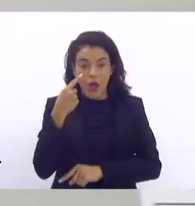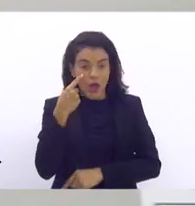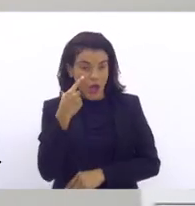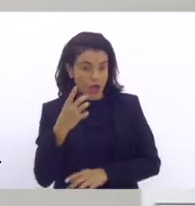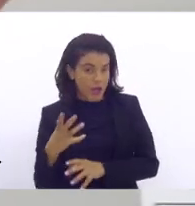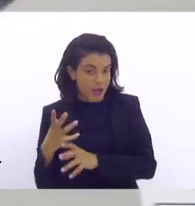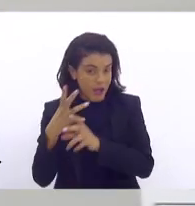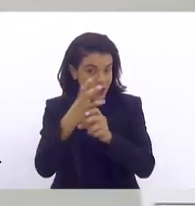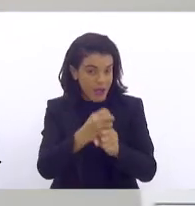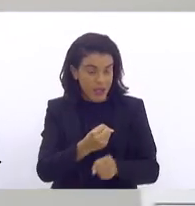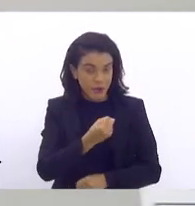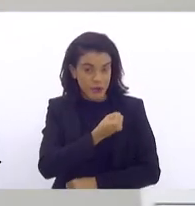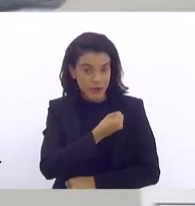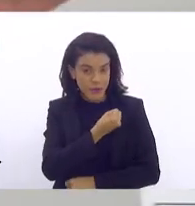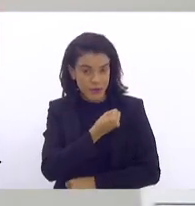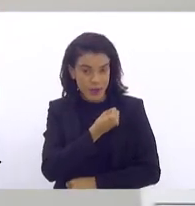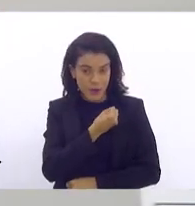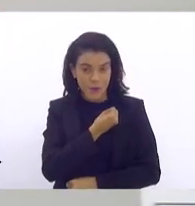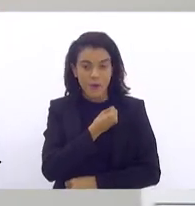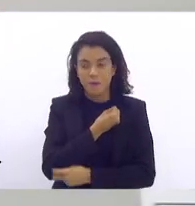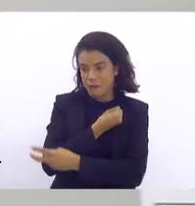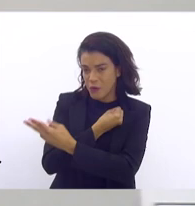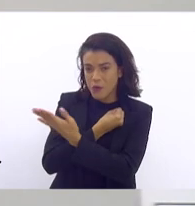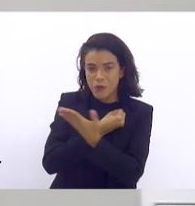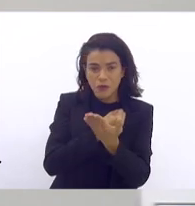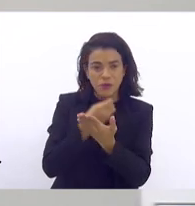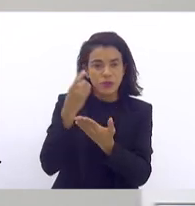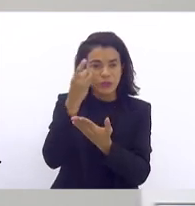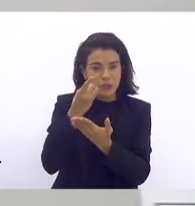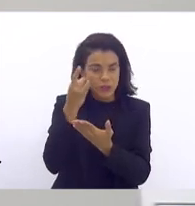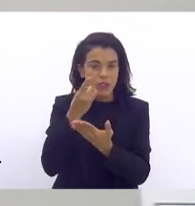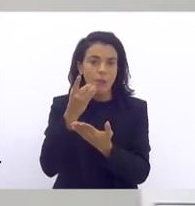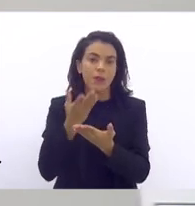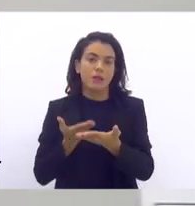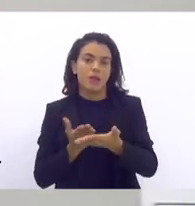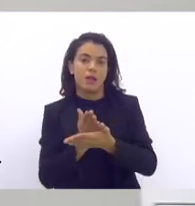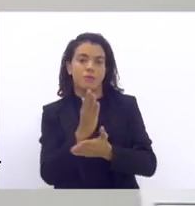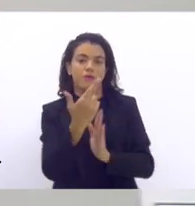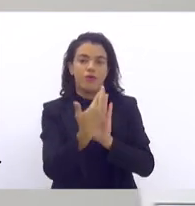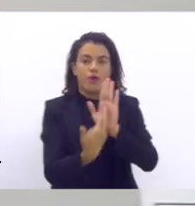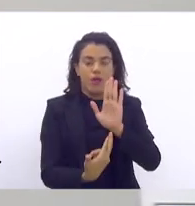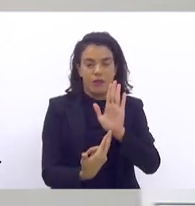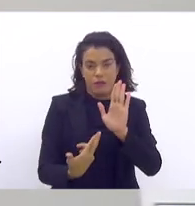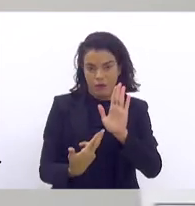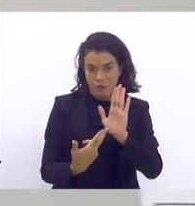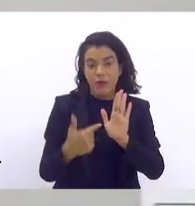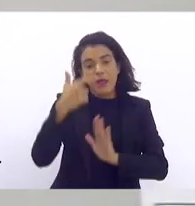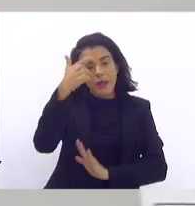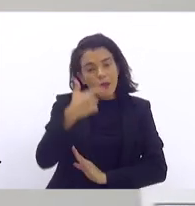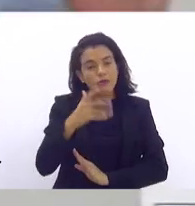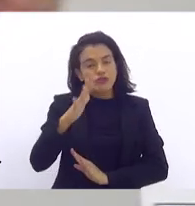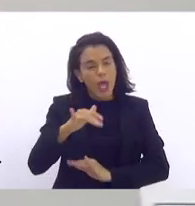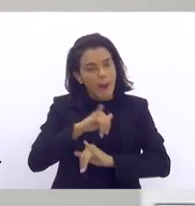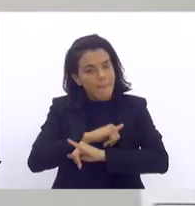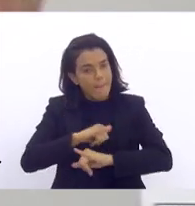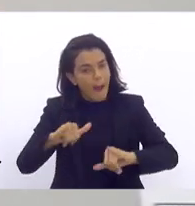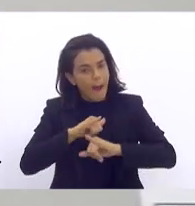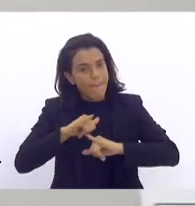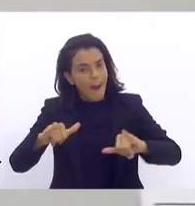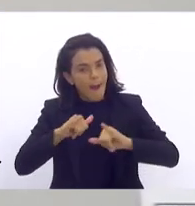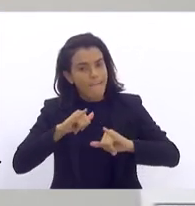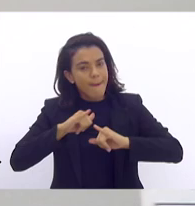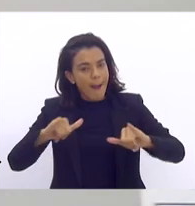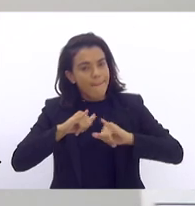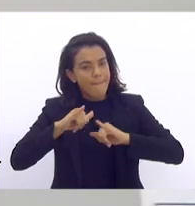tineu Deputado Douglas eu acabamos de aprovar o nosso relatório eu venho fazendo esses Alerta junto com deputado